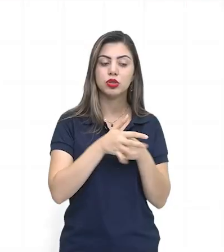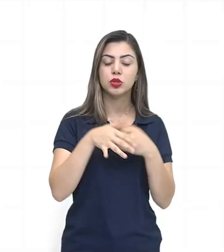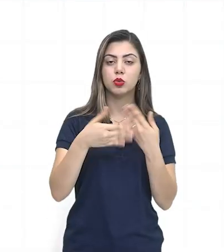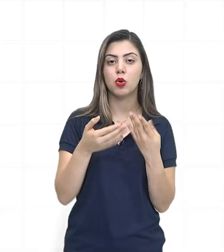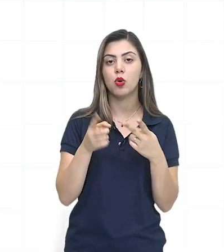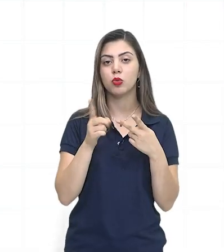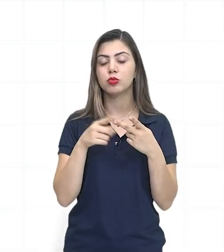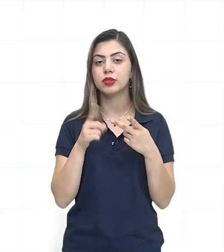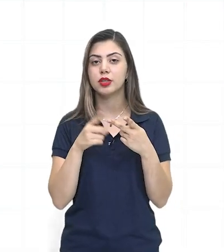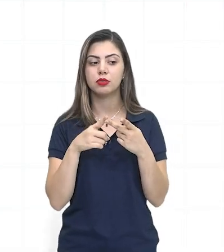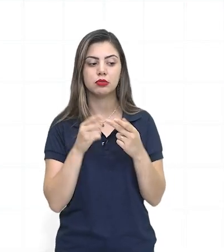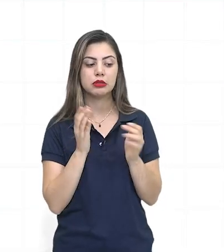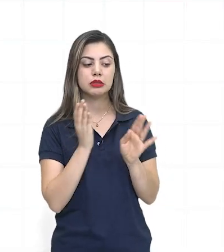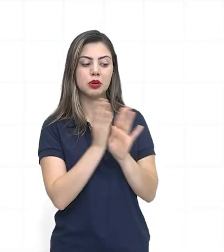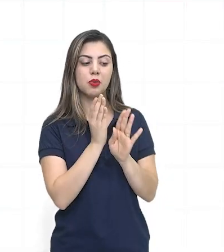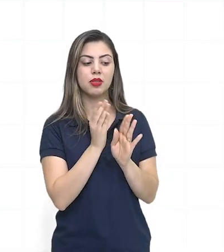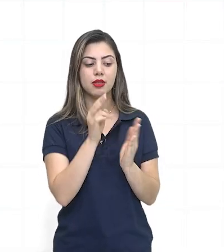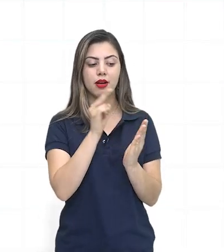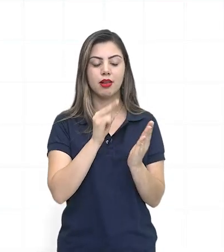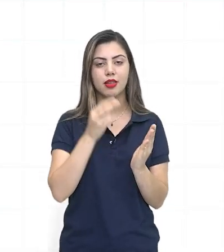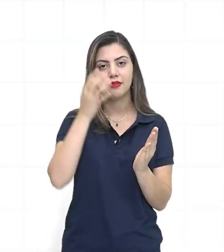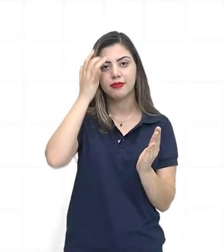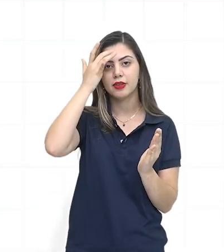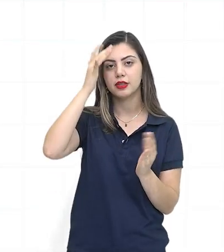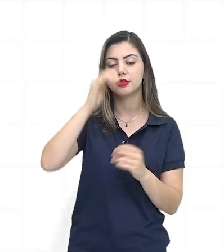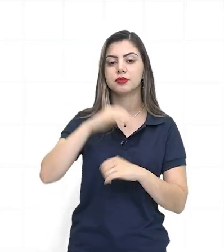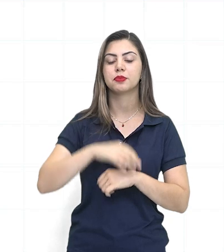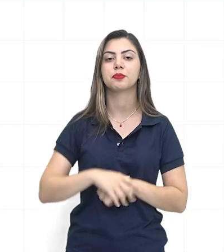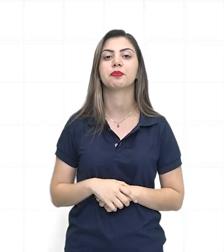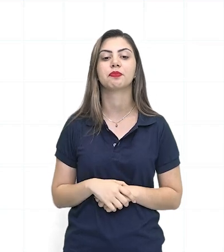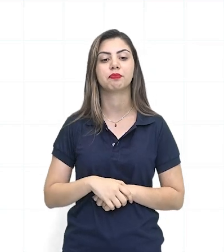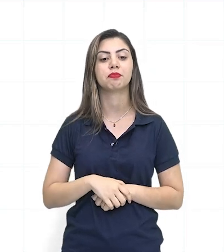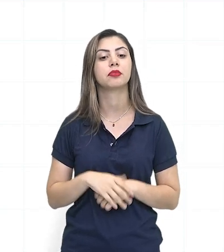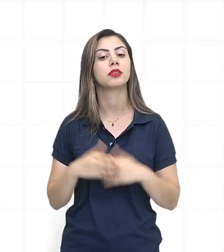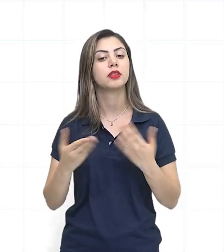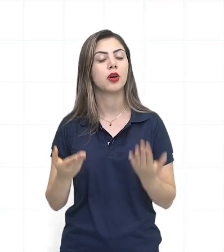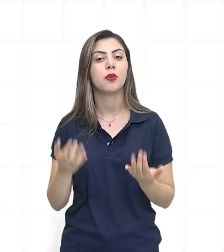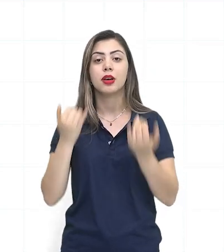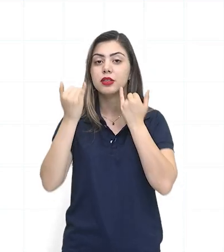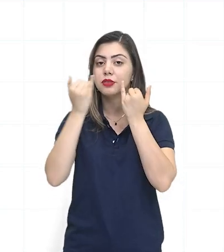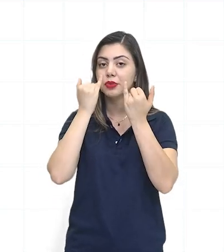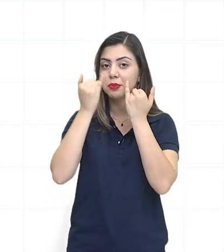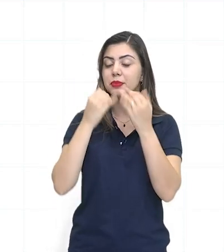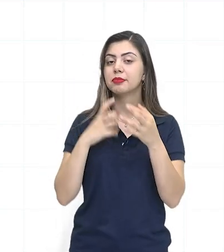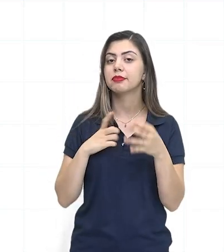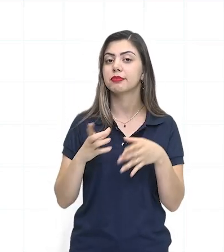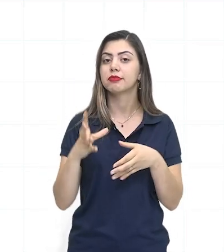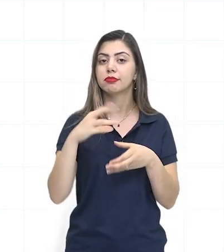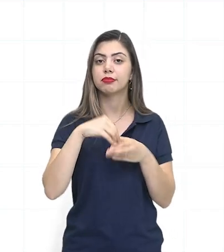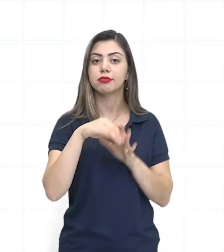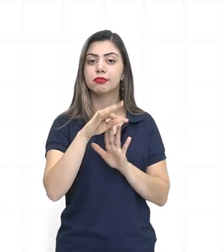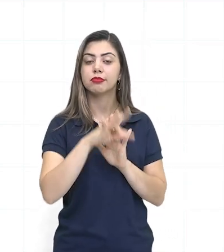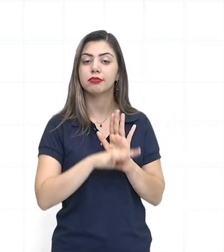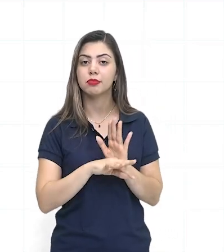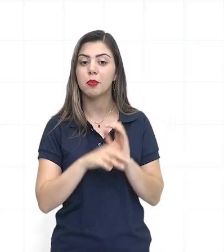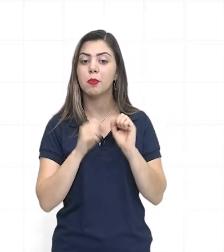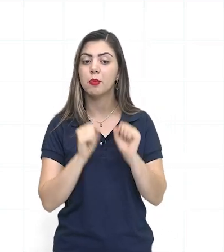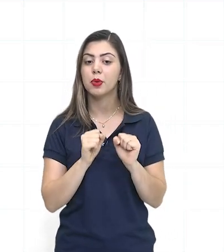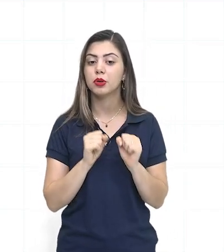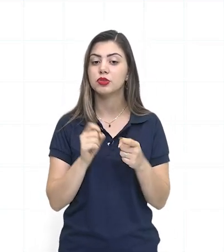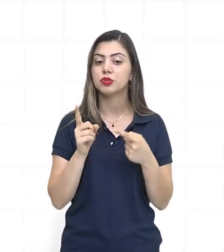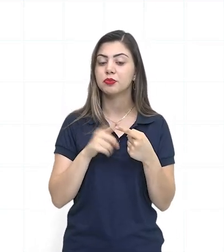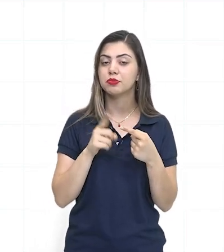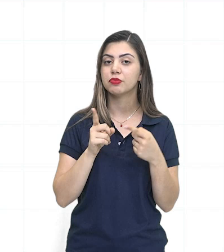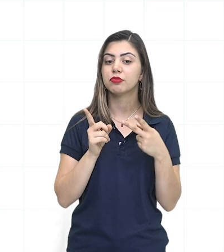melhor? Então, as informações, elas estão no texto, tanto de forma